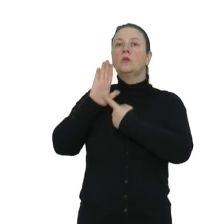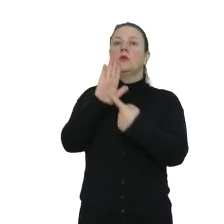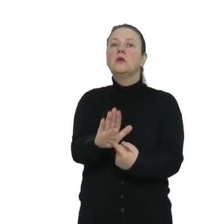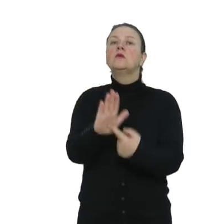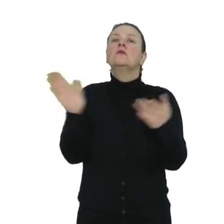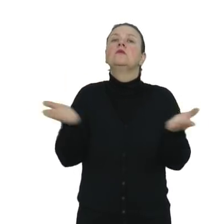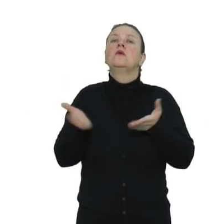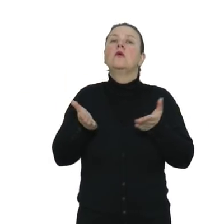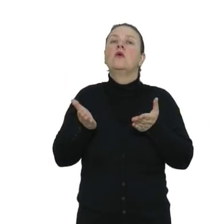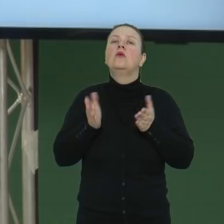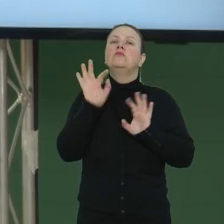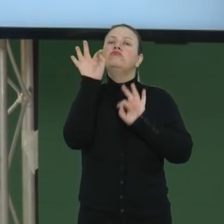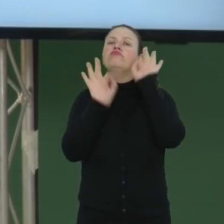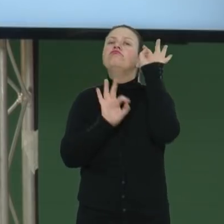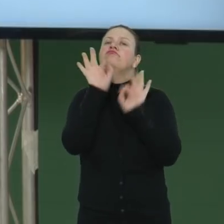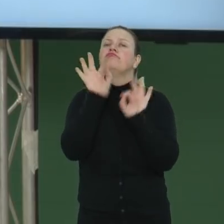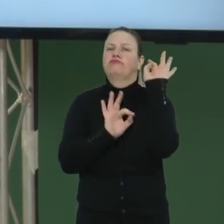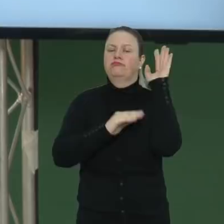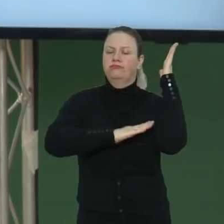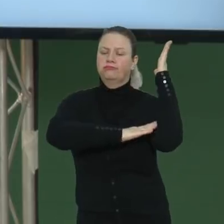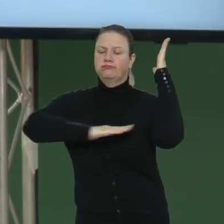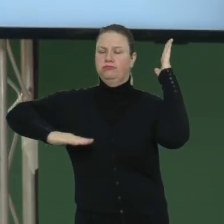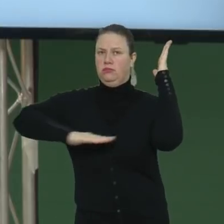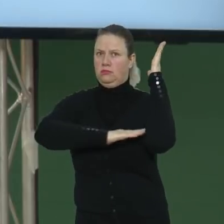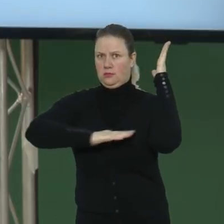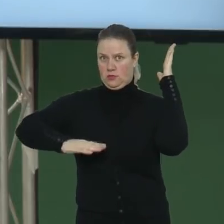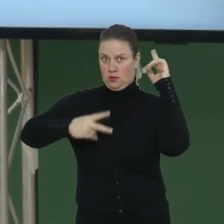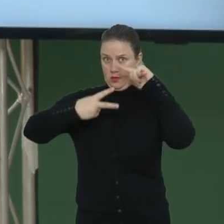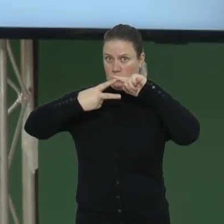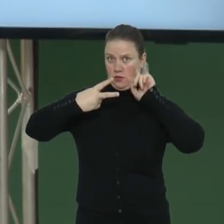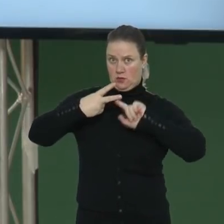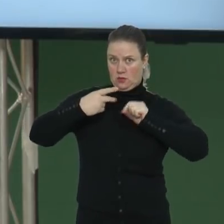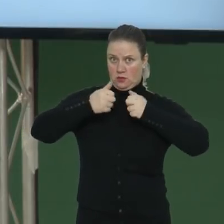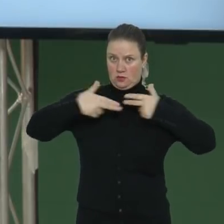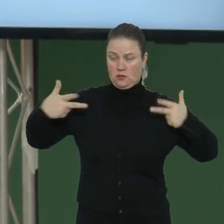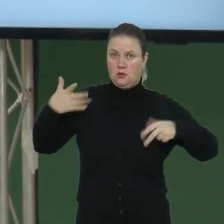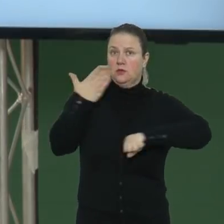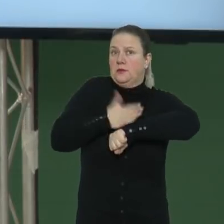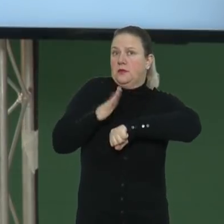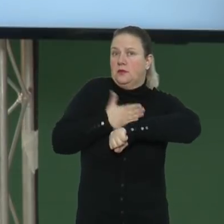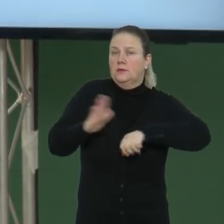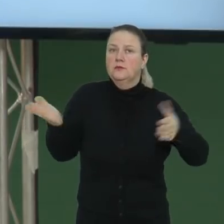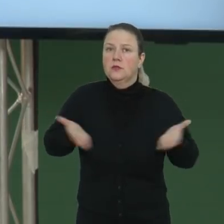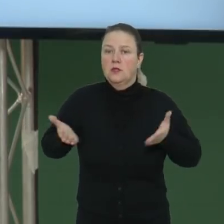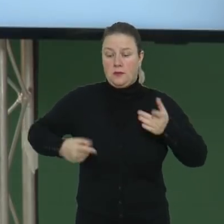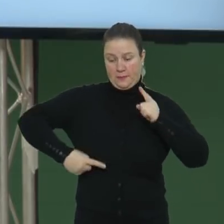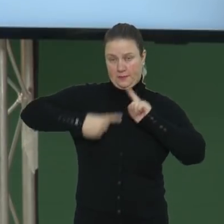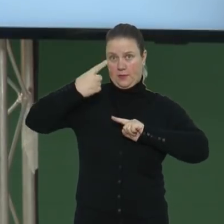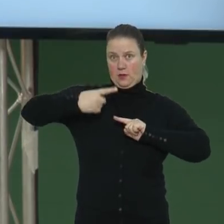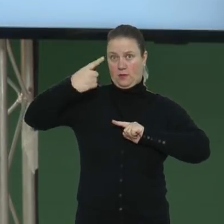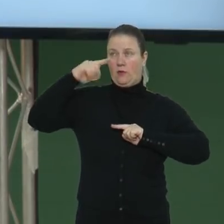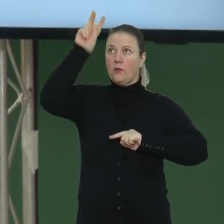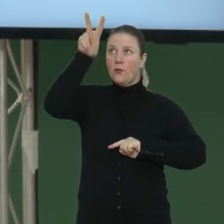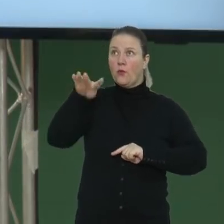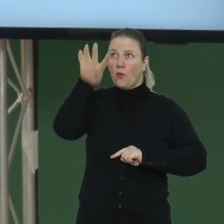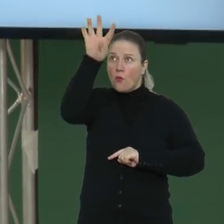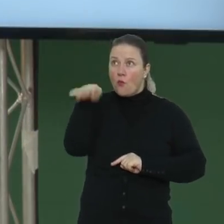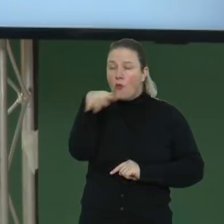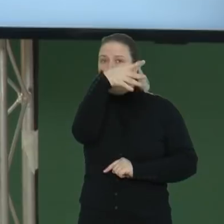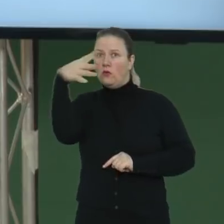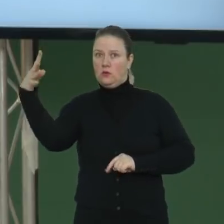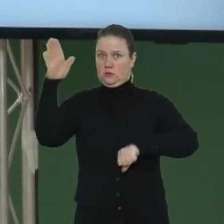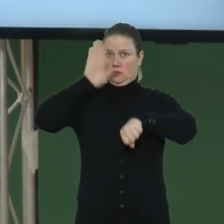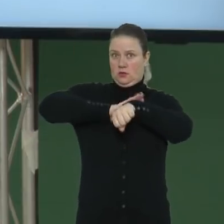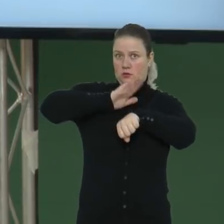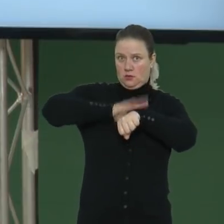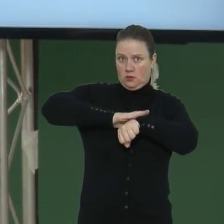plano cartesiano. Então, duas coisas para vocês fazerem agora. Primeira coisa, verificar a tabela que está aqui, em relação ao tempo,